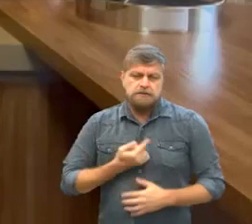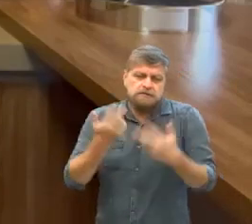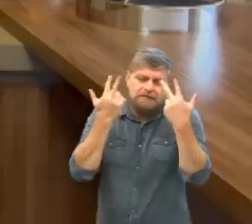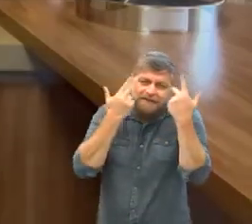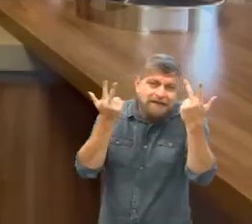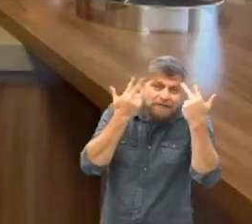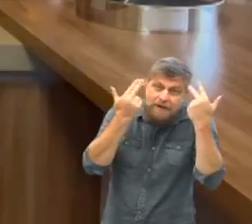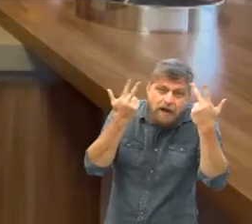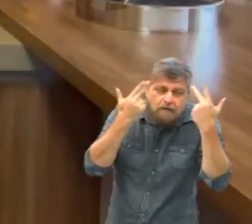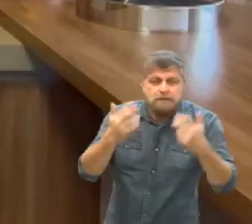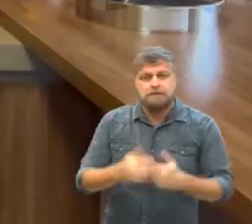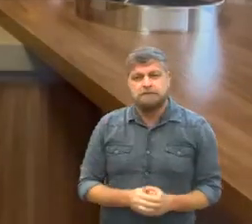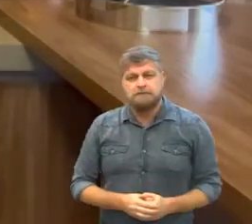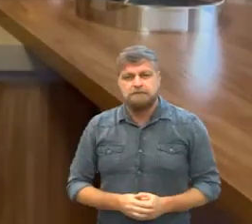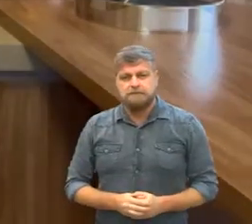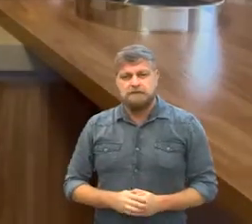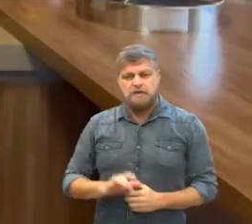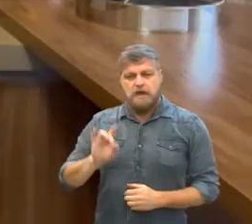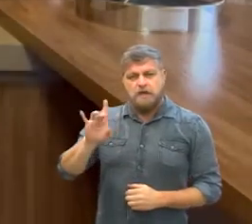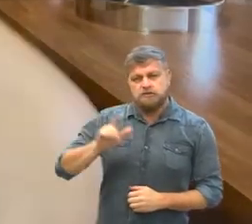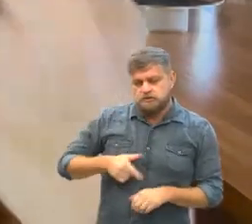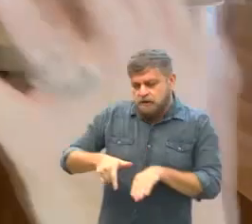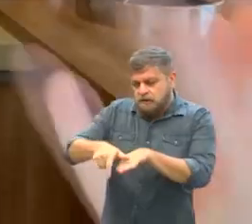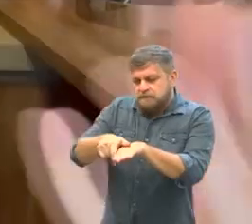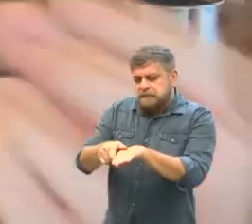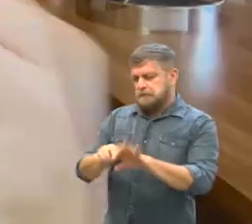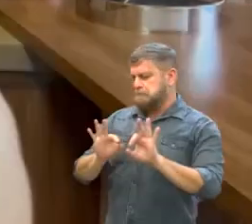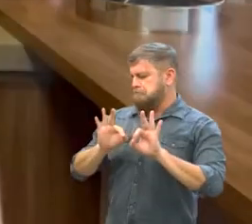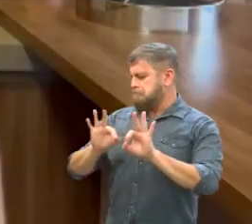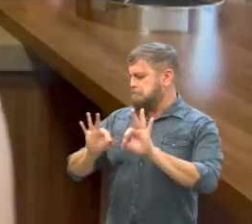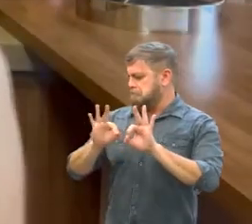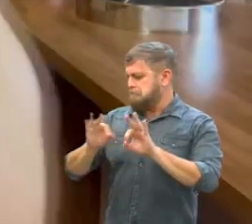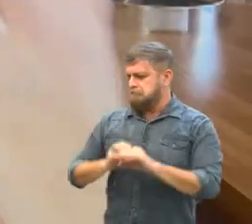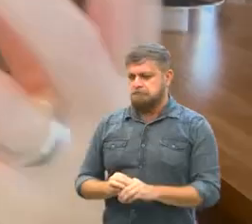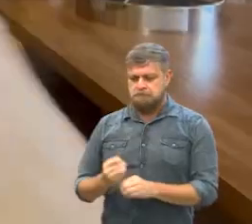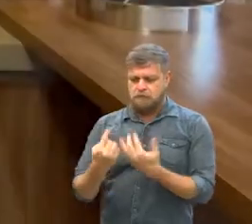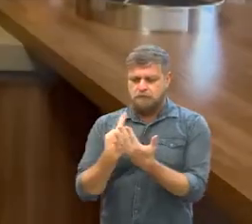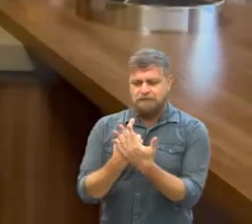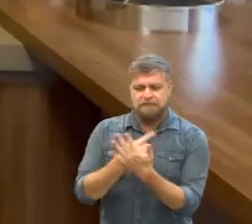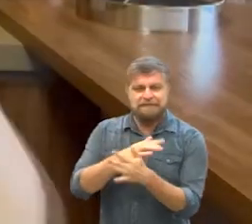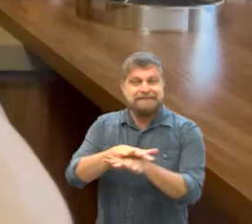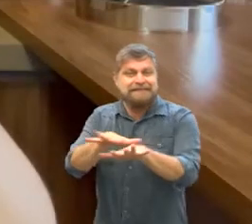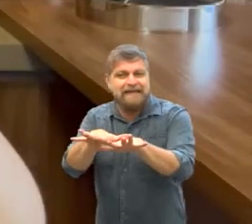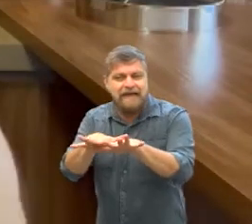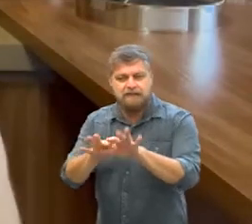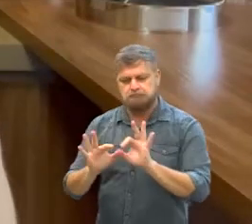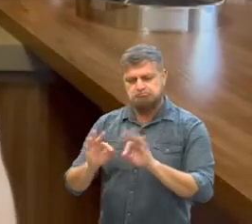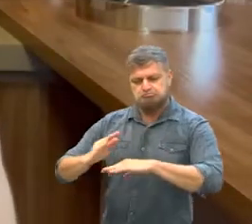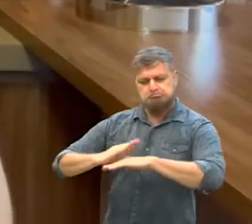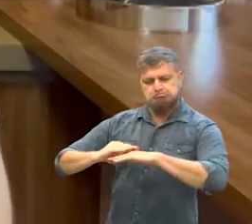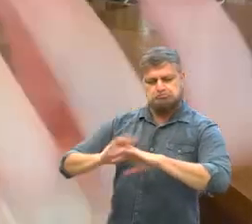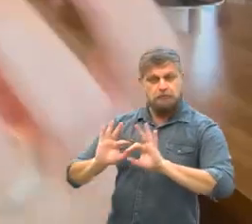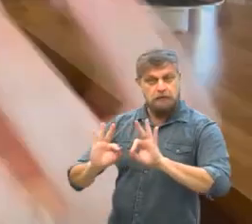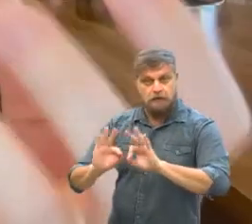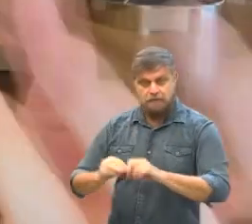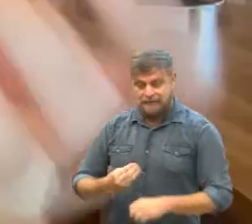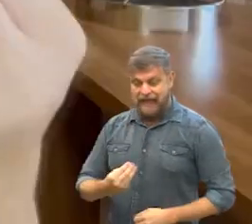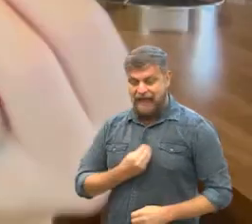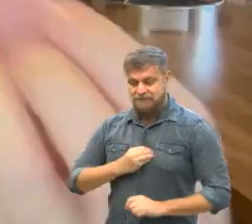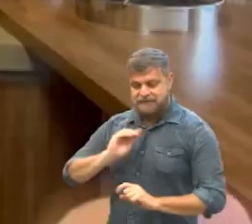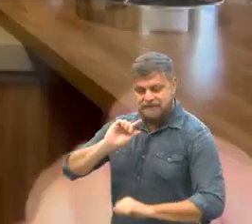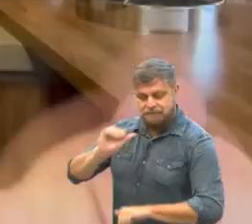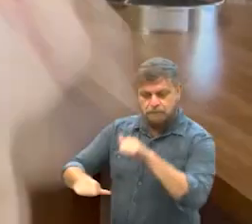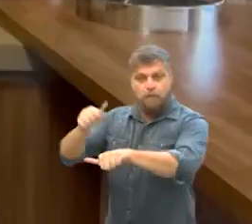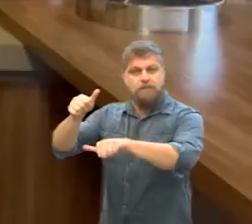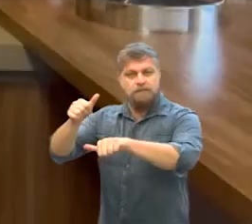pra gente é natural isso, né? Não é só desenvolver um bom sapato, um sapato com design, com conforto, mas mudar a vida de